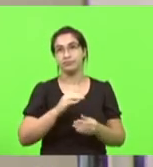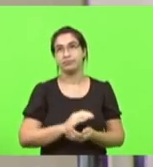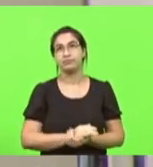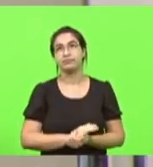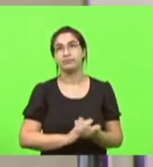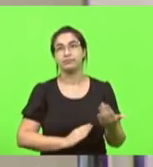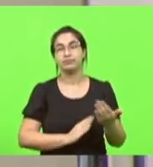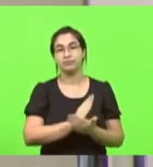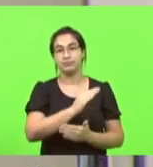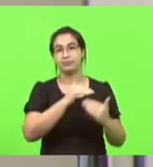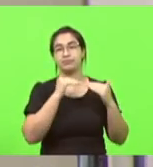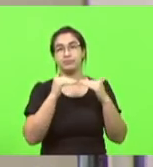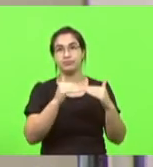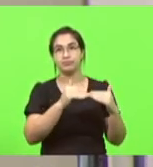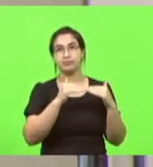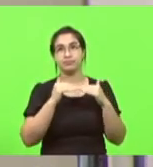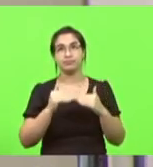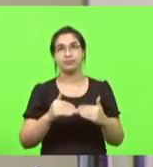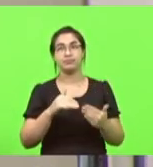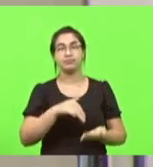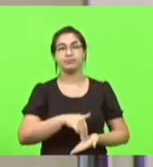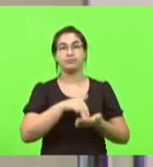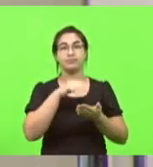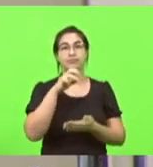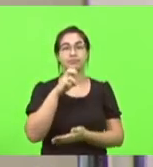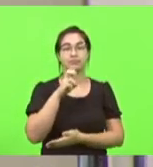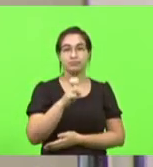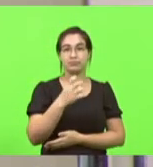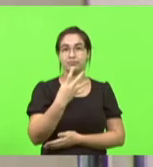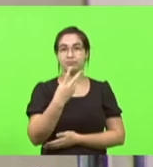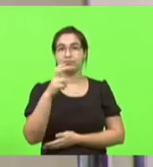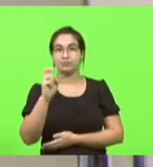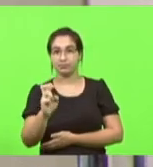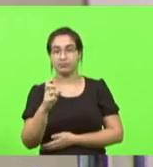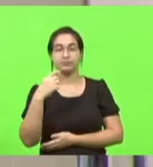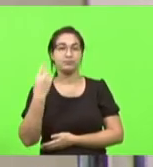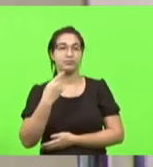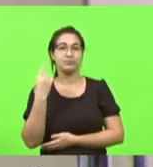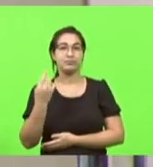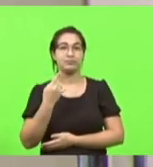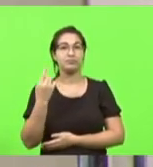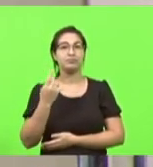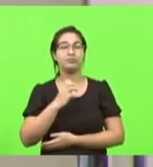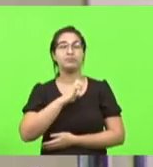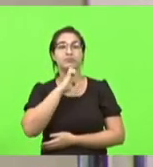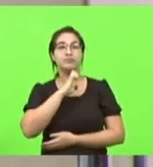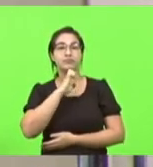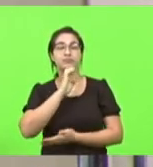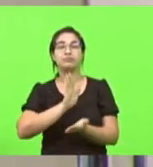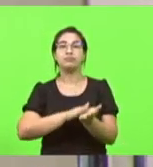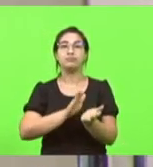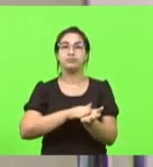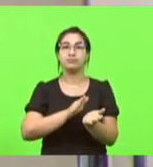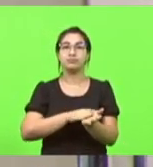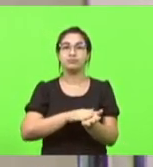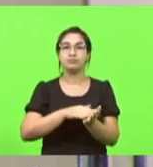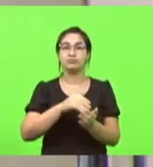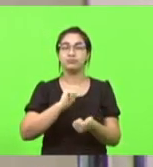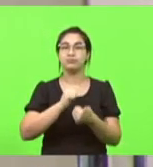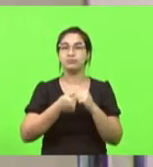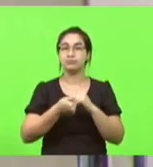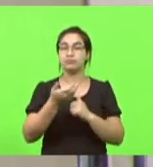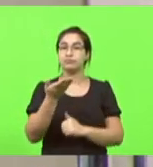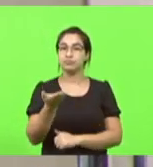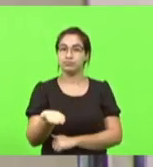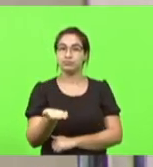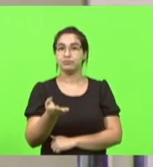encontra. Aprovado por unanimidade, moção 545, autor deputado Felipe Estevão, manifestando aplausos ao jogador Jorge Luiz